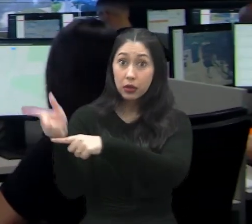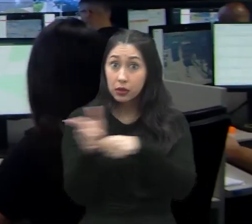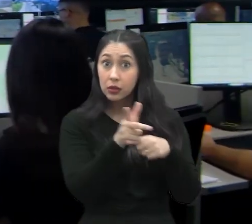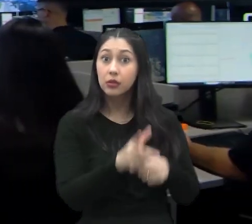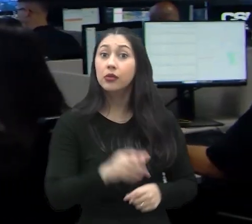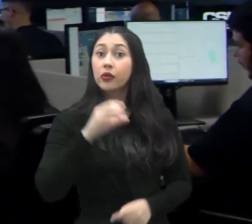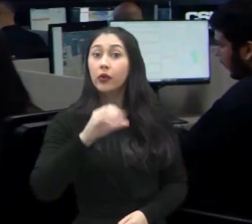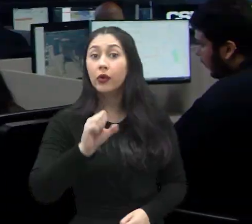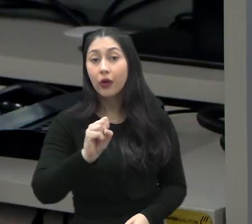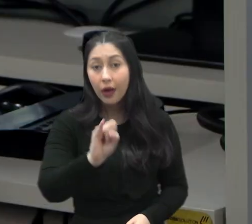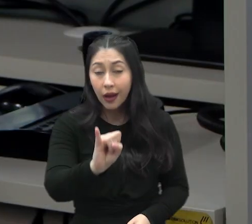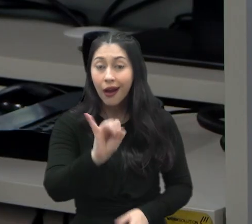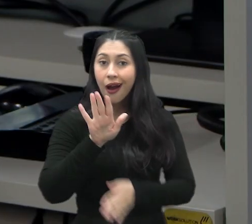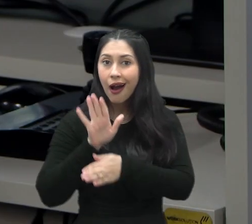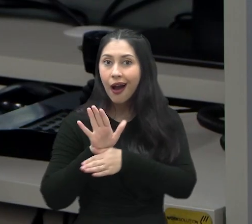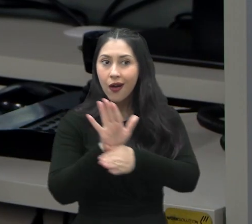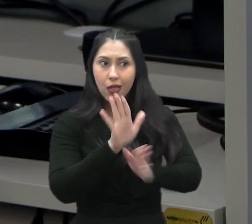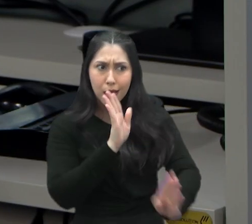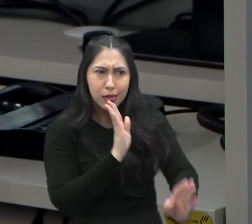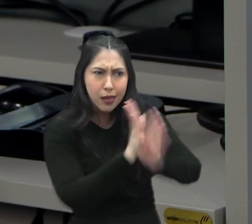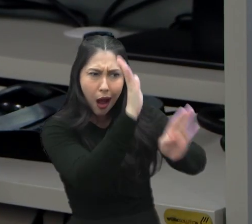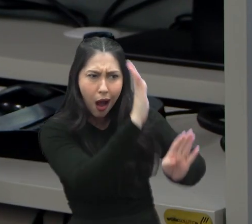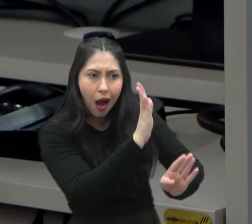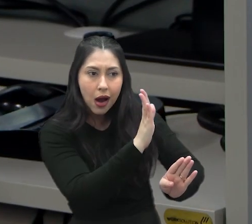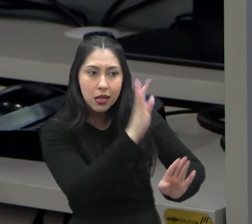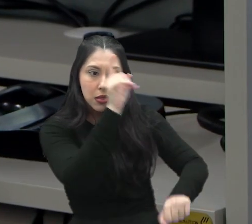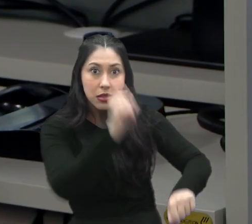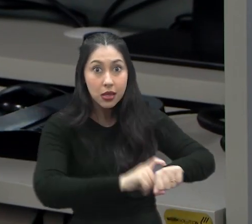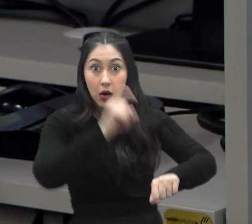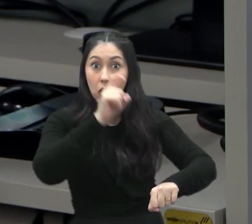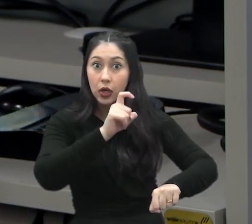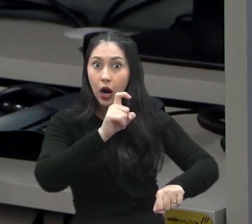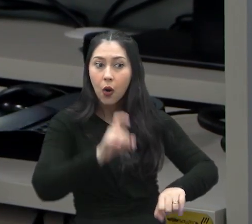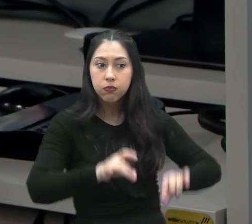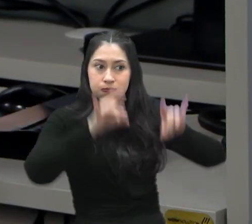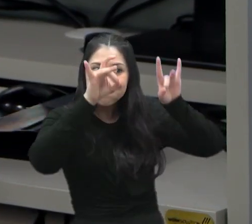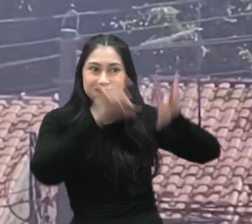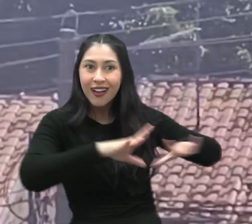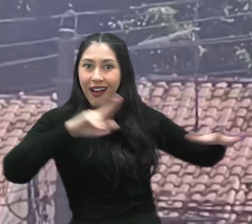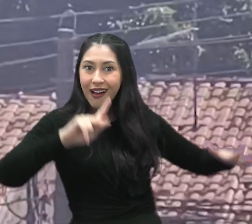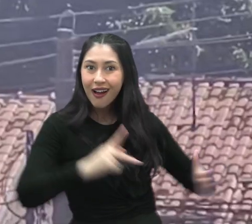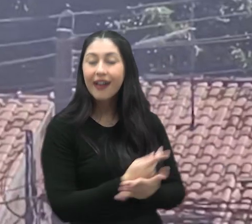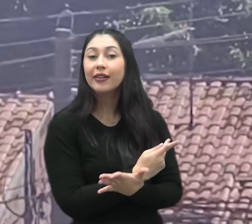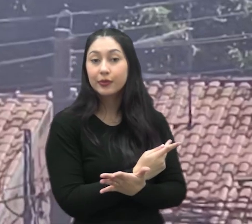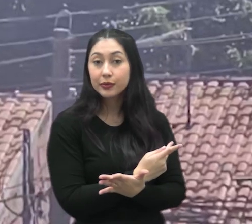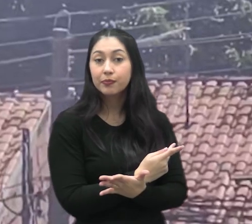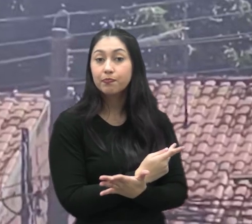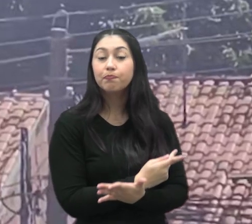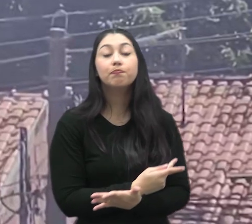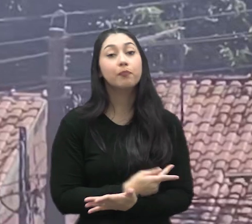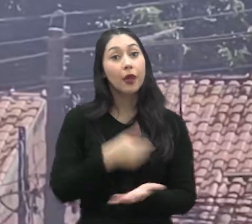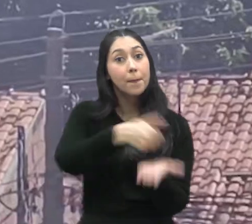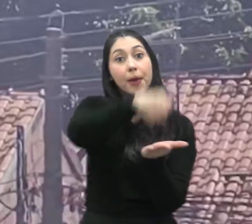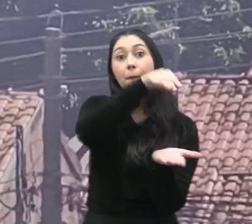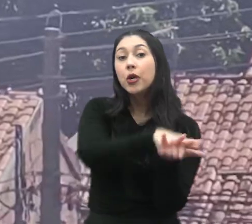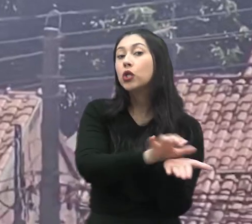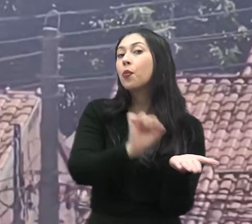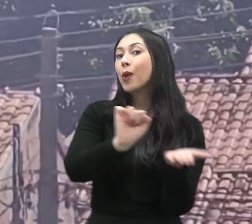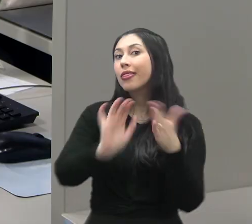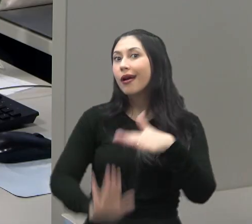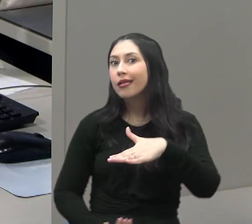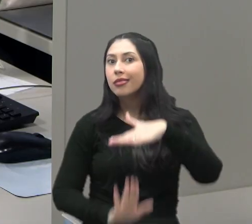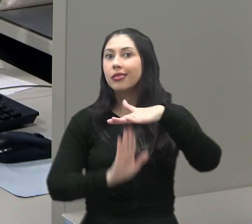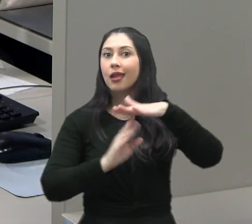da tecnologia. Câmeras do CSI ajudam a flagrar, em tempo real, o despejo clandestino de